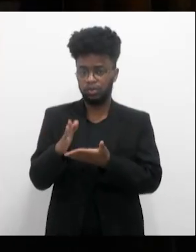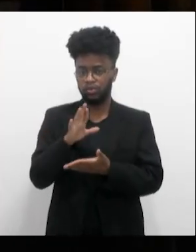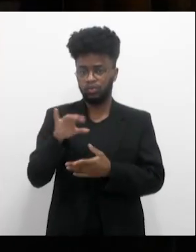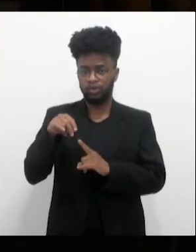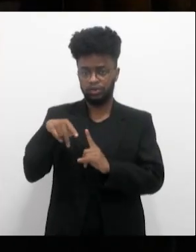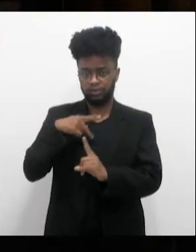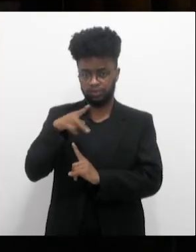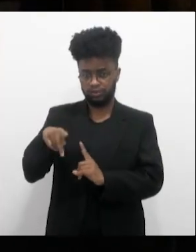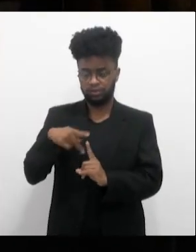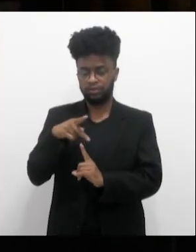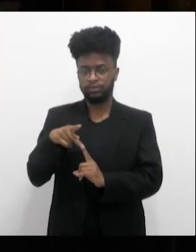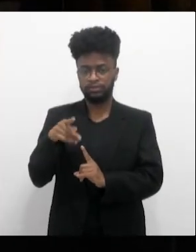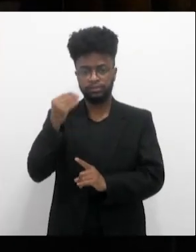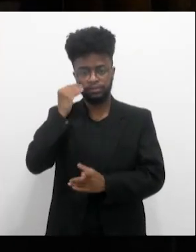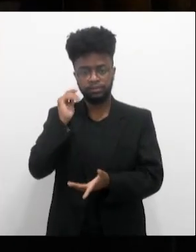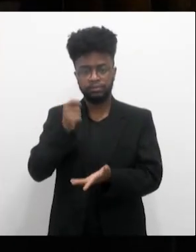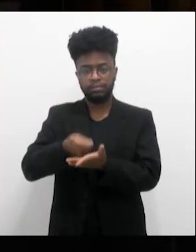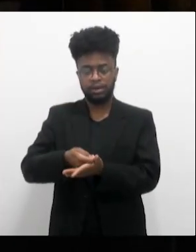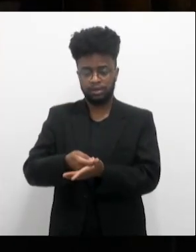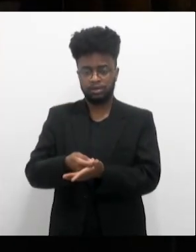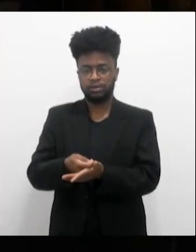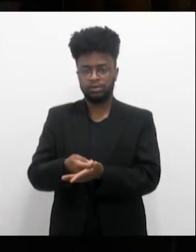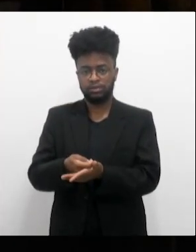Previdência para pagar